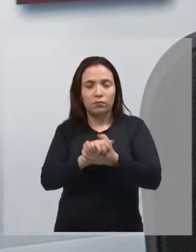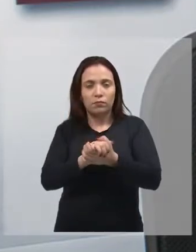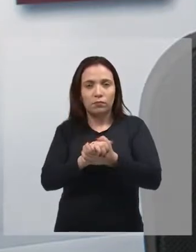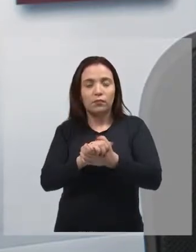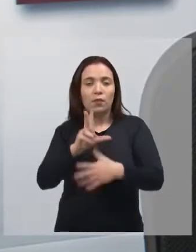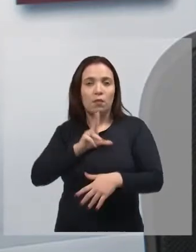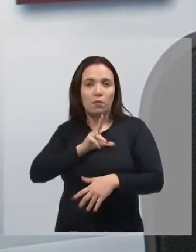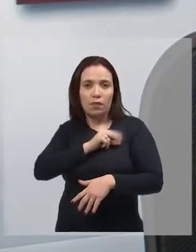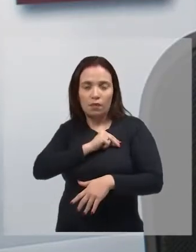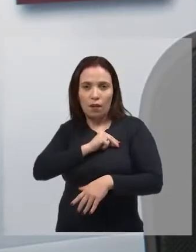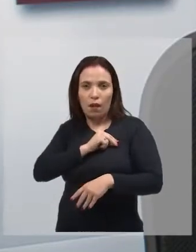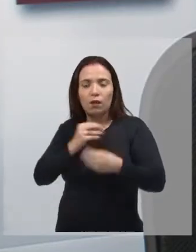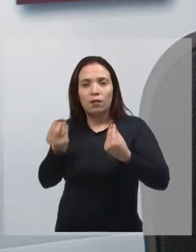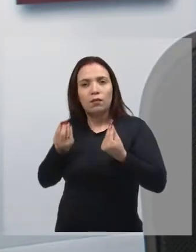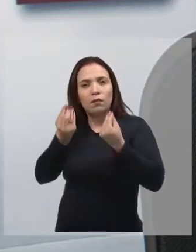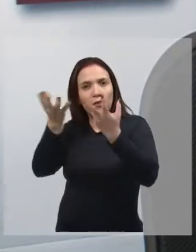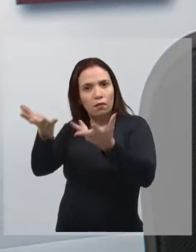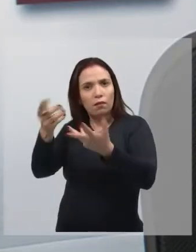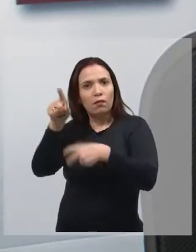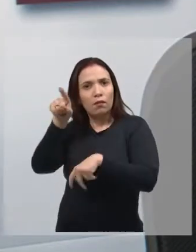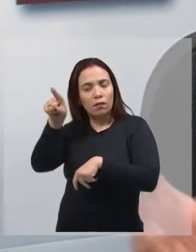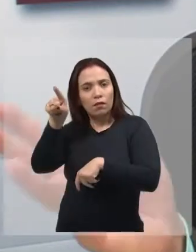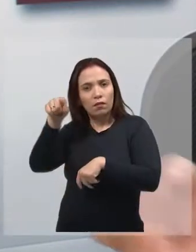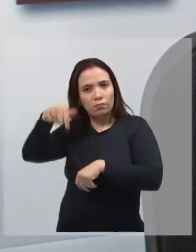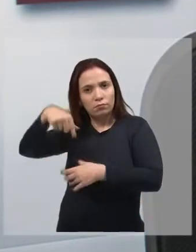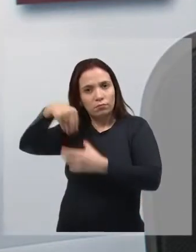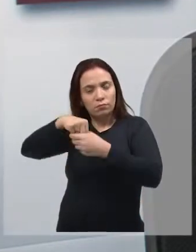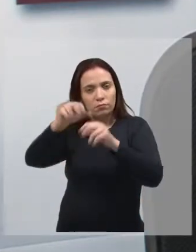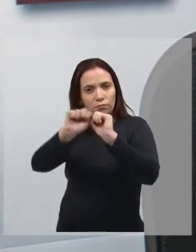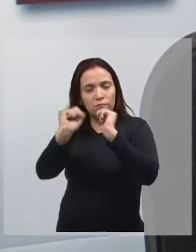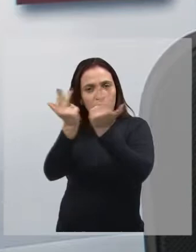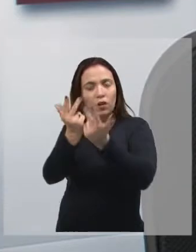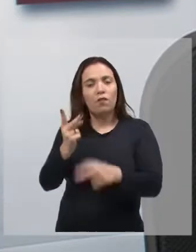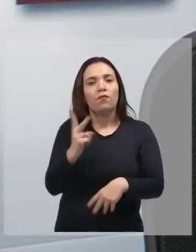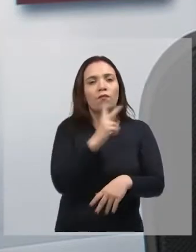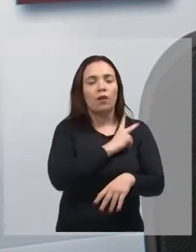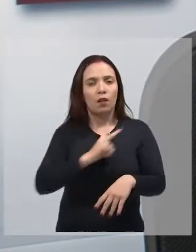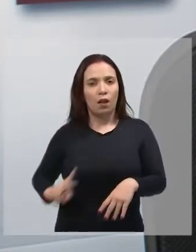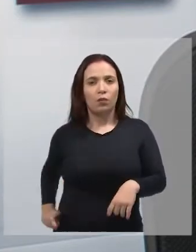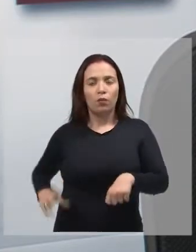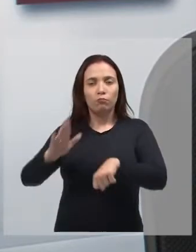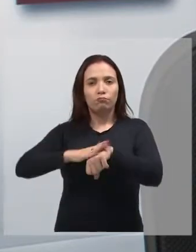a medalha Boticário Ferreira, do nosso querido vereador